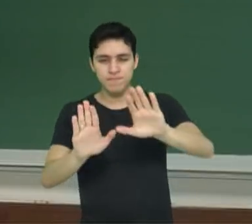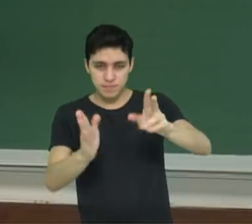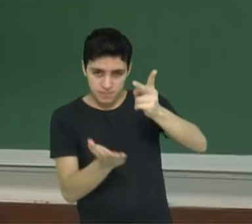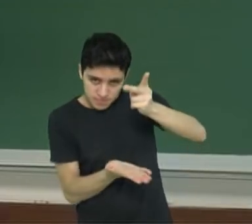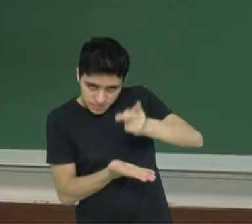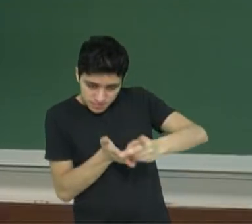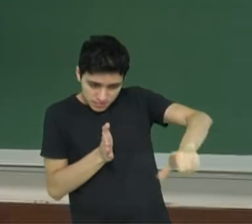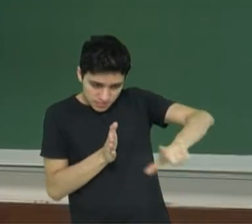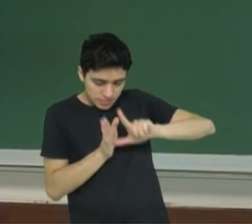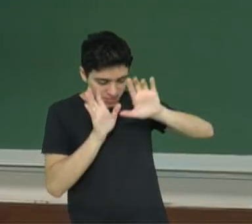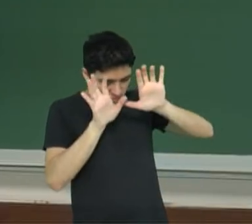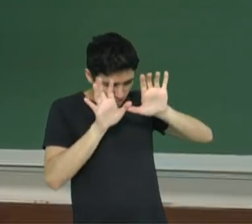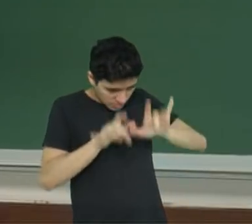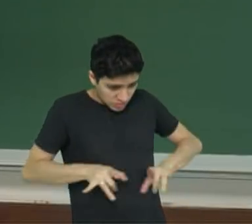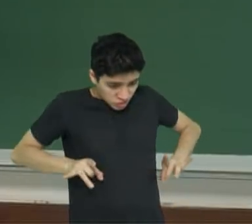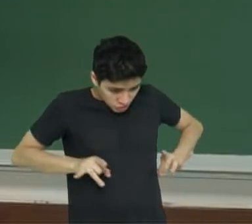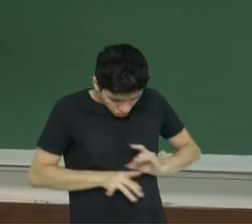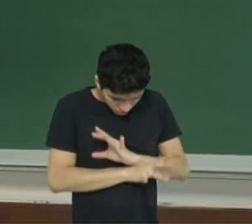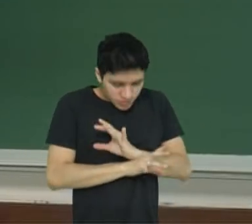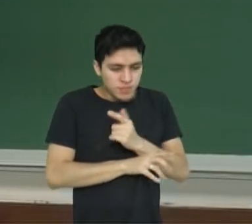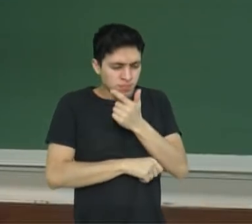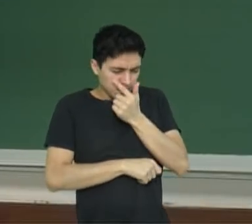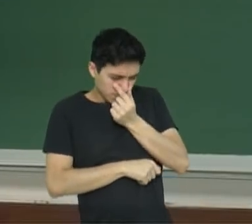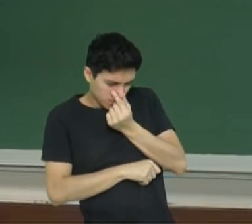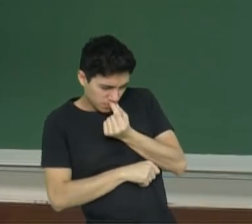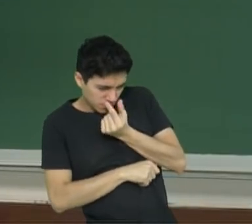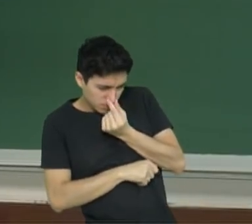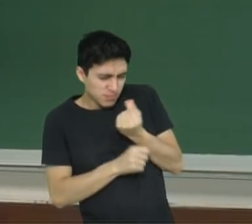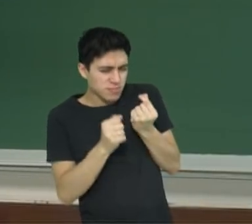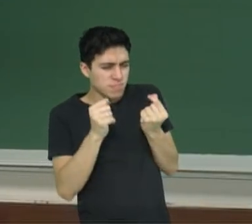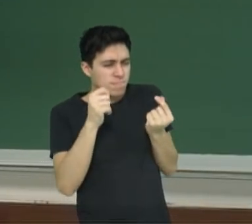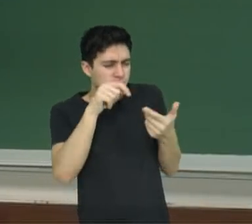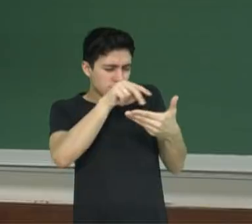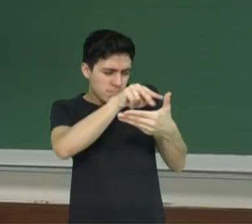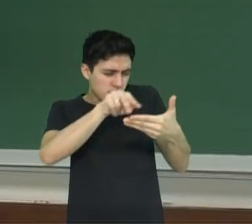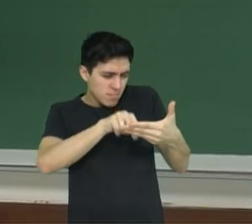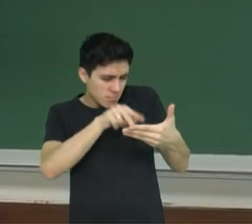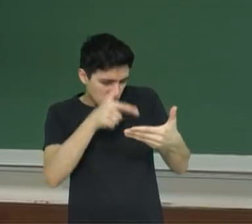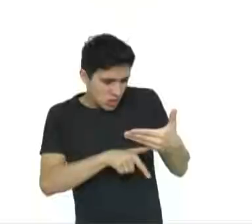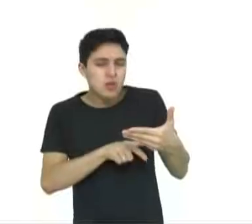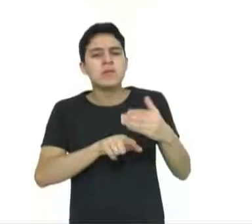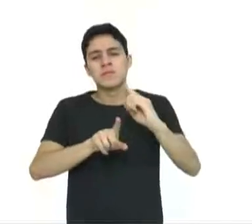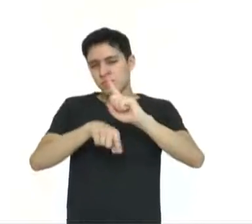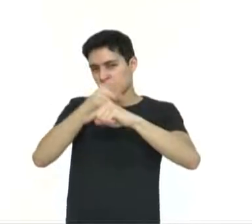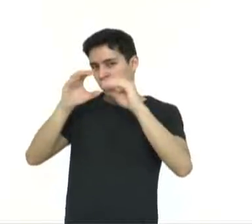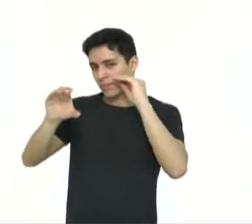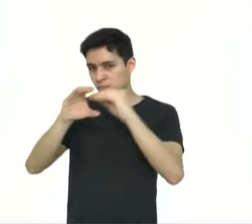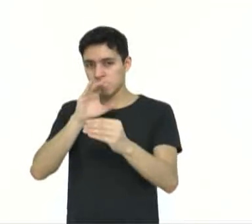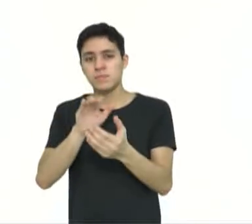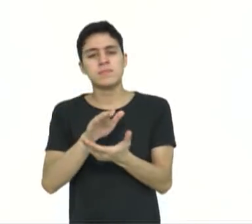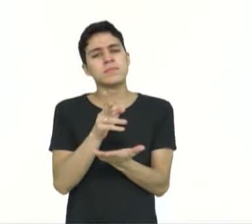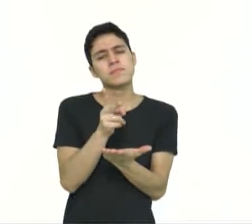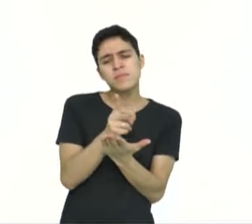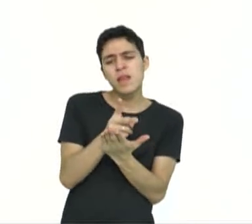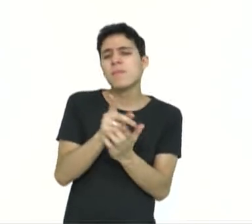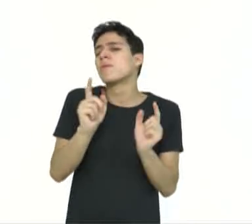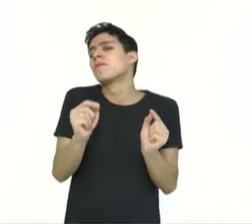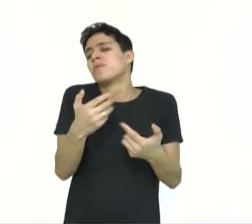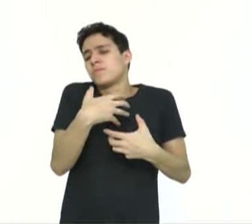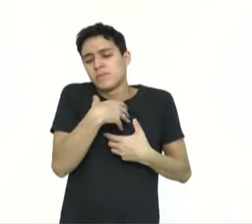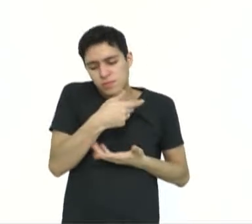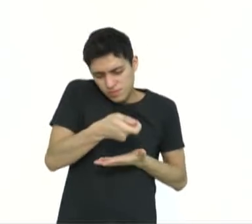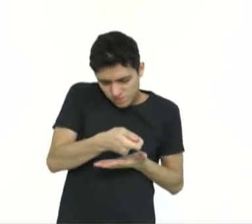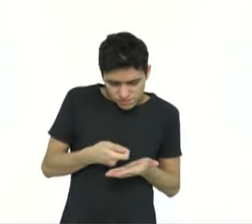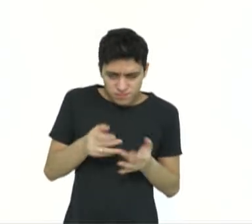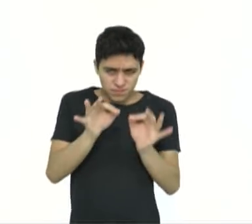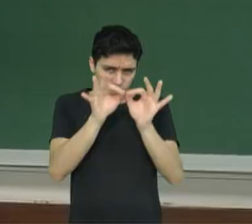gente reler aquilo que a gente escreveu. Ser objetivo e adotar uma linguagem simples. Quando